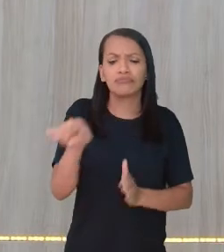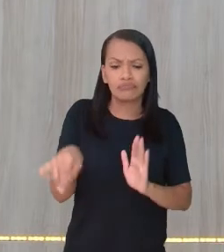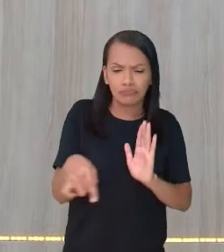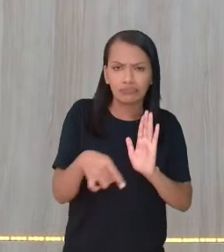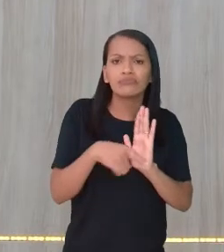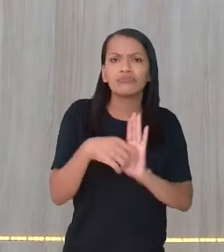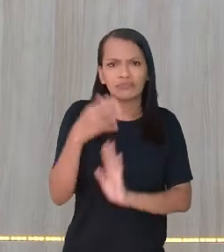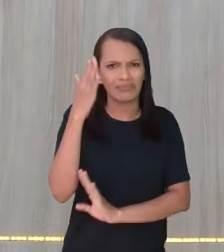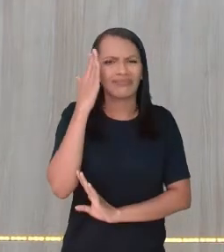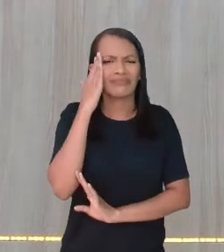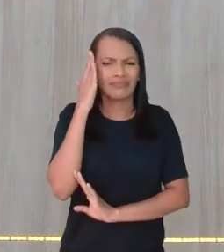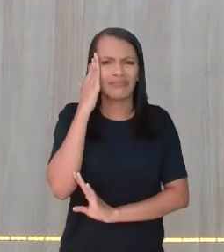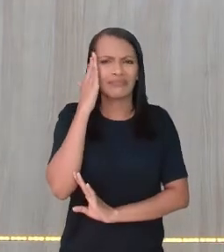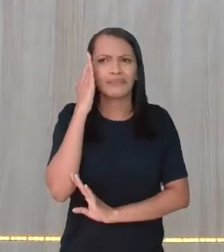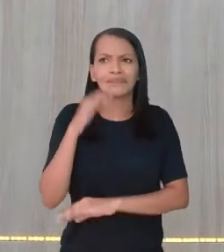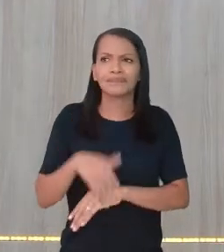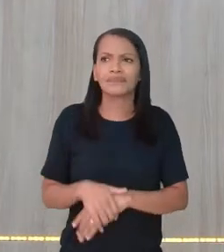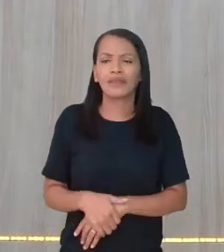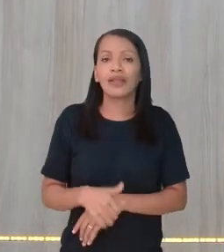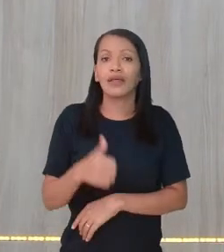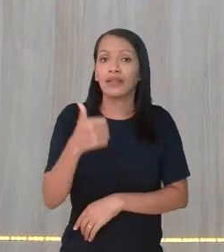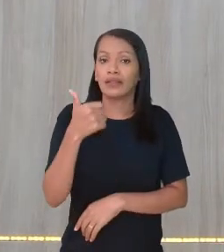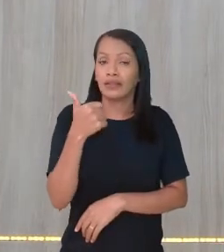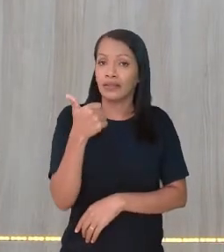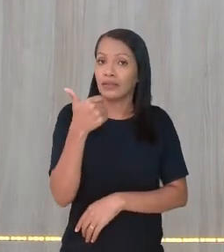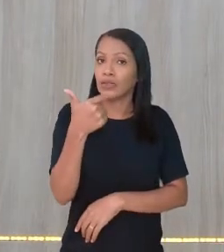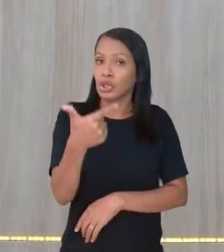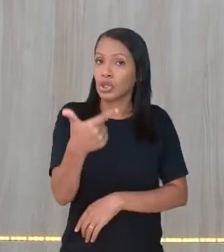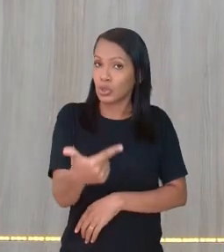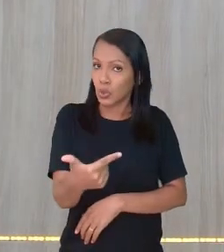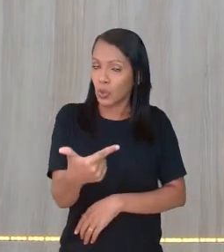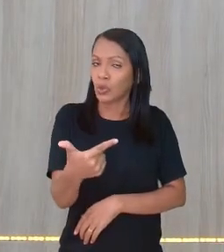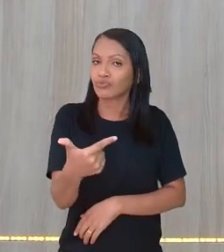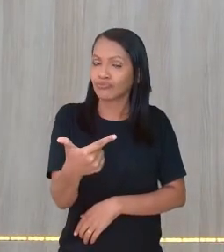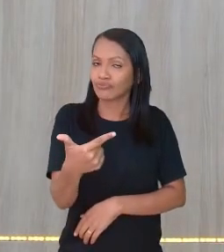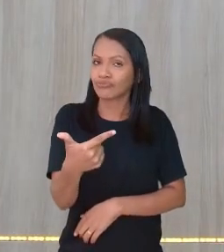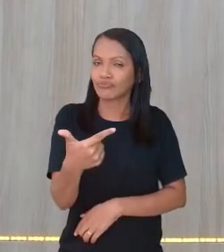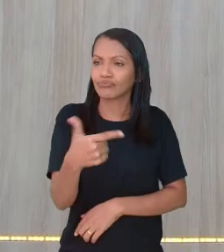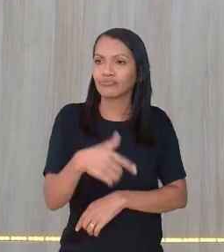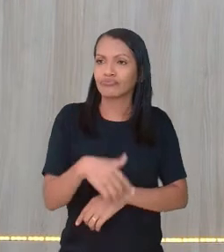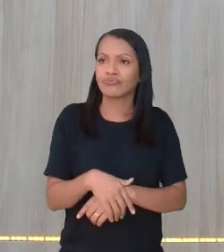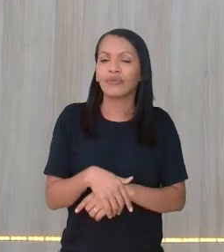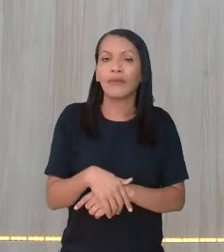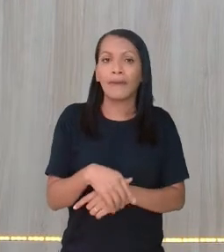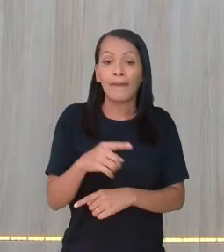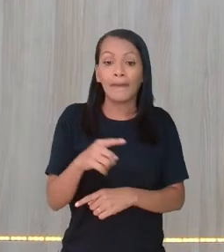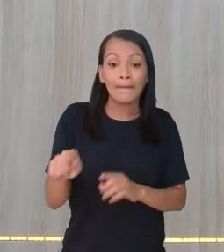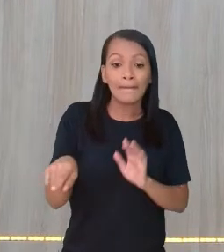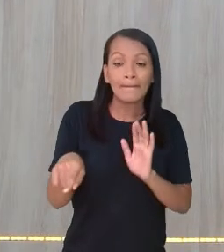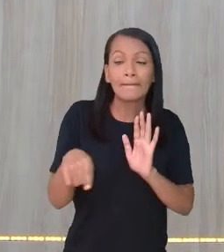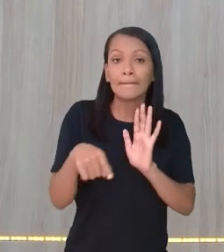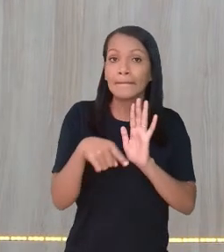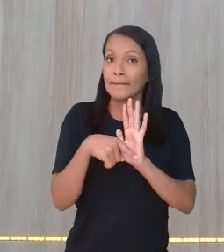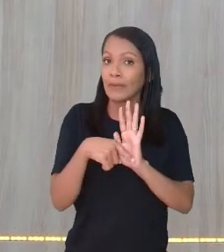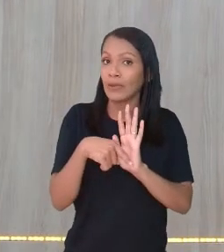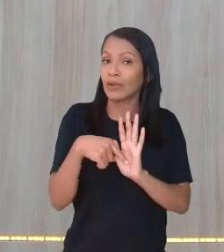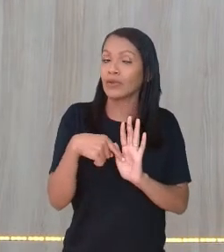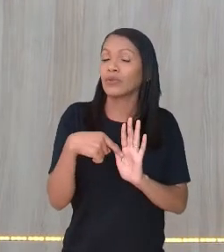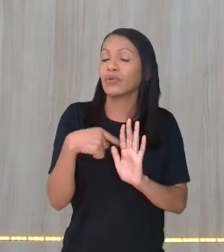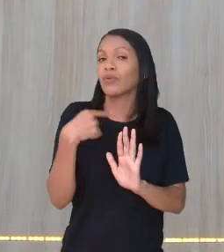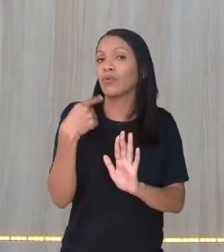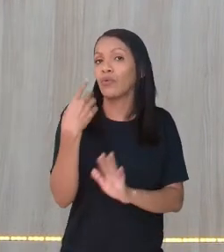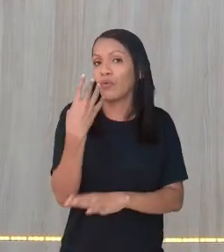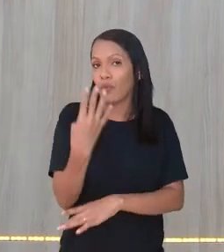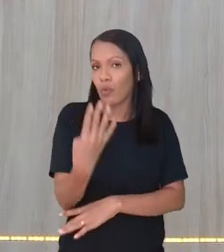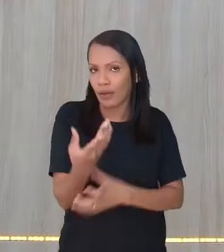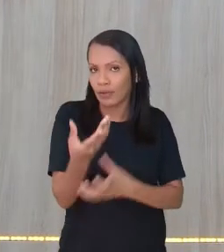bem intuitivo, né? 12, que é a quantidade de ovos total, menos 4 ovos, que é o que ela vai usar, né? Que